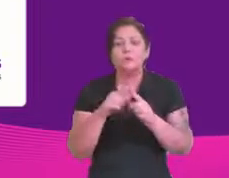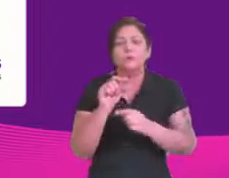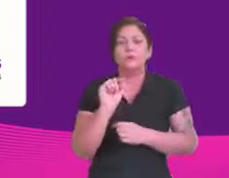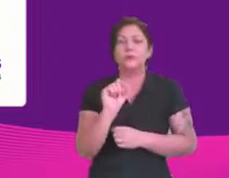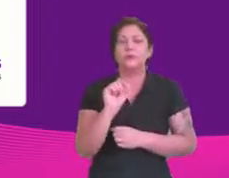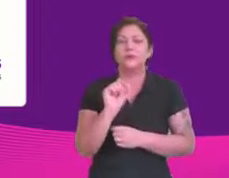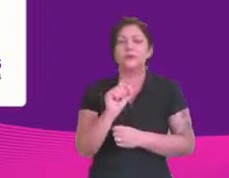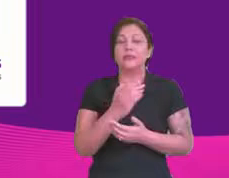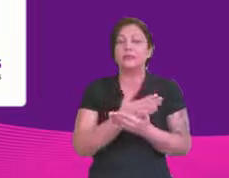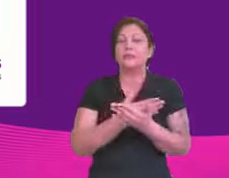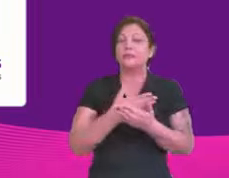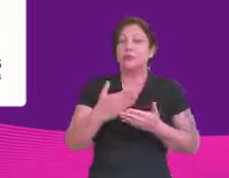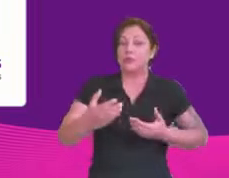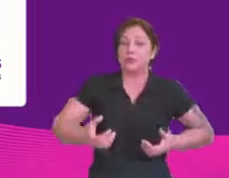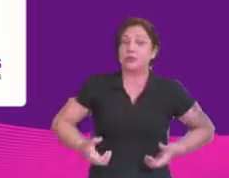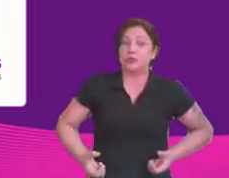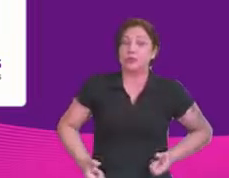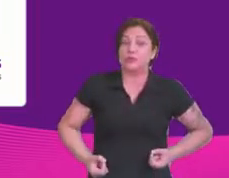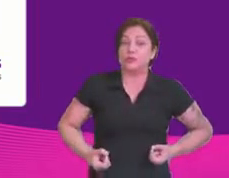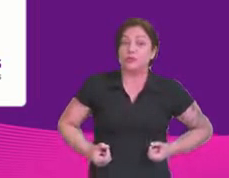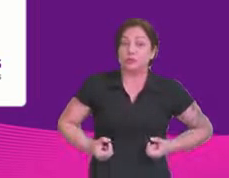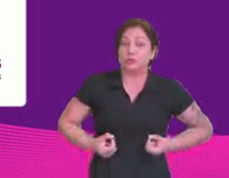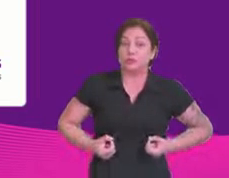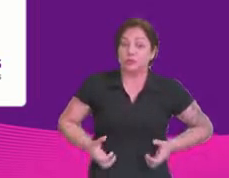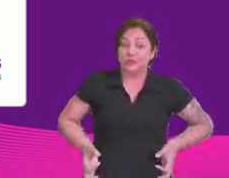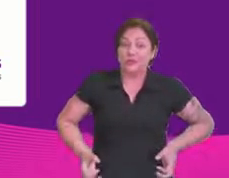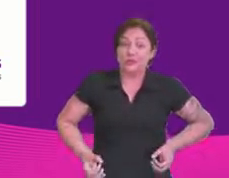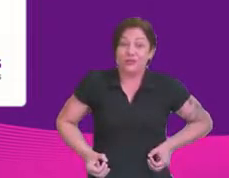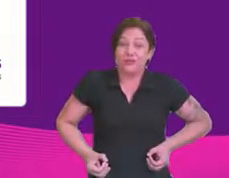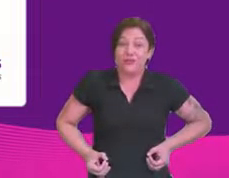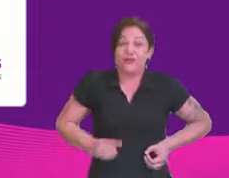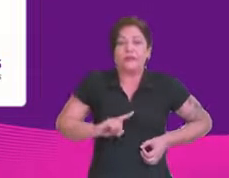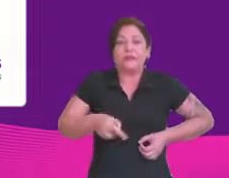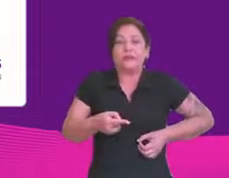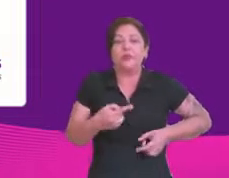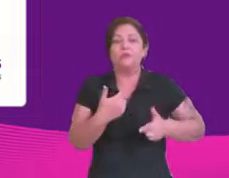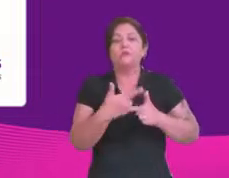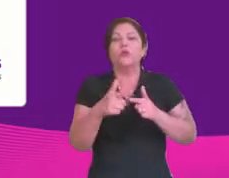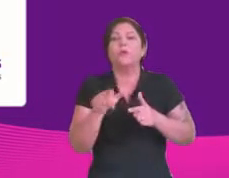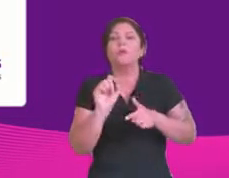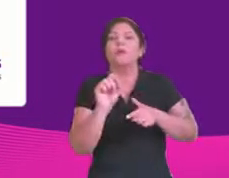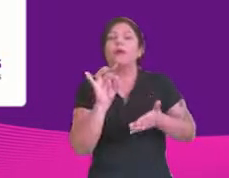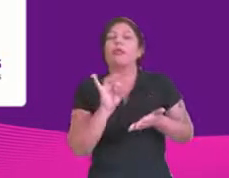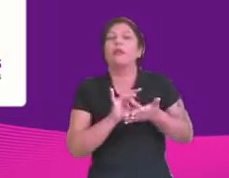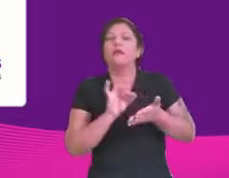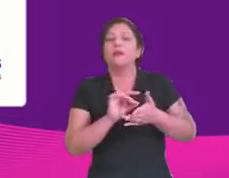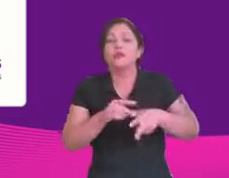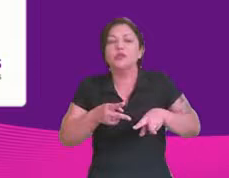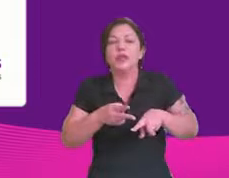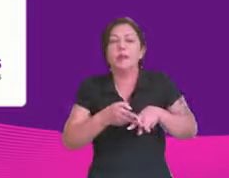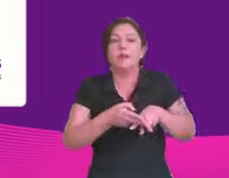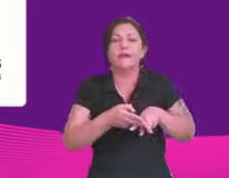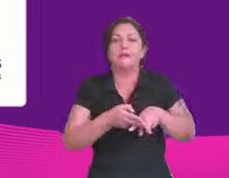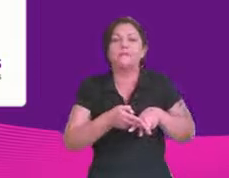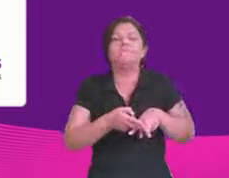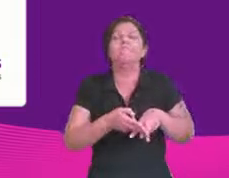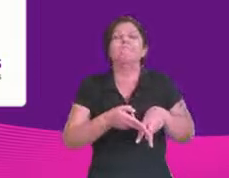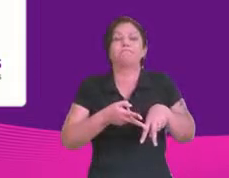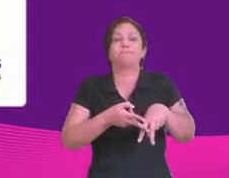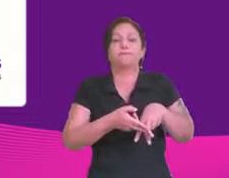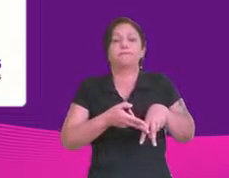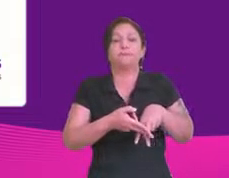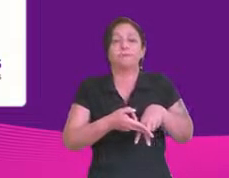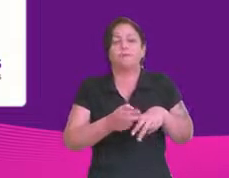de apêndice. E ela foi encaminhada para nós, para o serviço de cirurgia abdominal e pélvica, para o tratamento, já